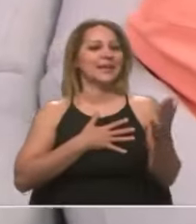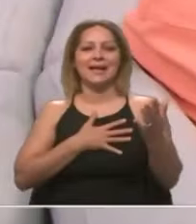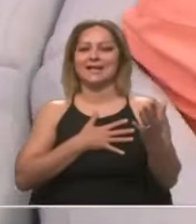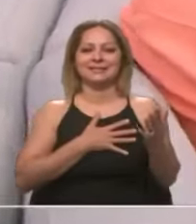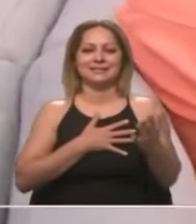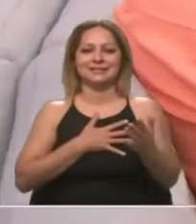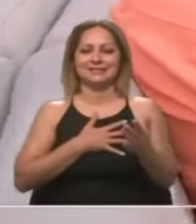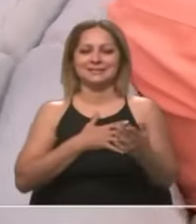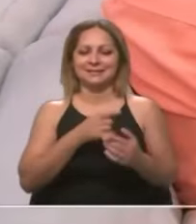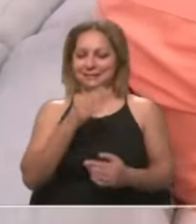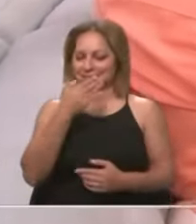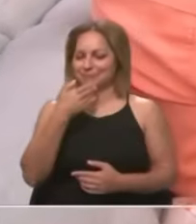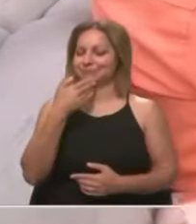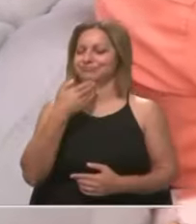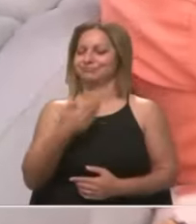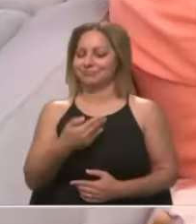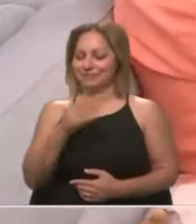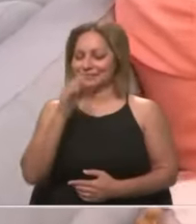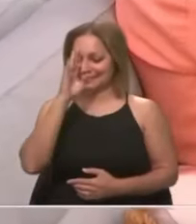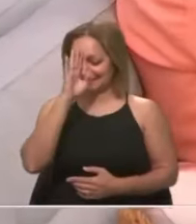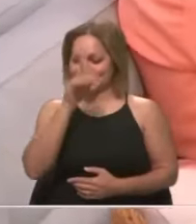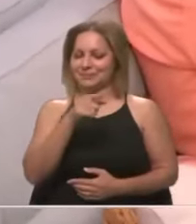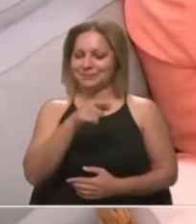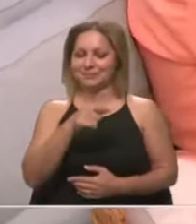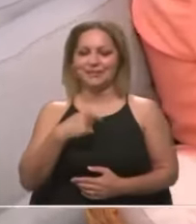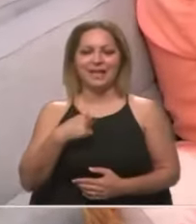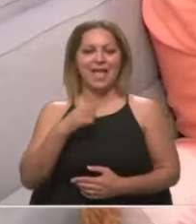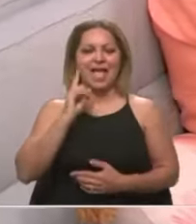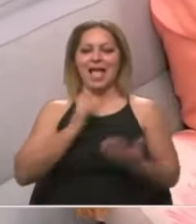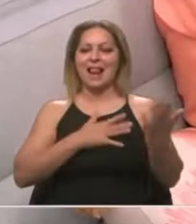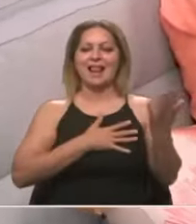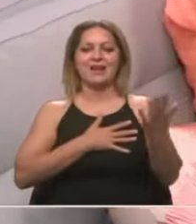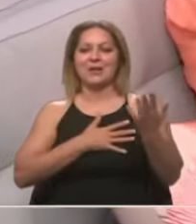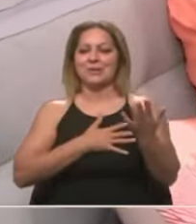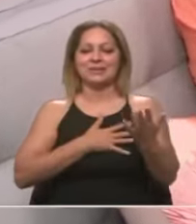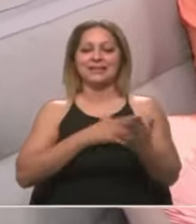meninos são sábios. Ela não dança, ela desfila, que é diferente.